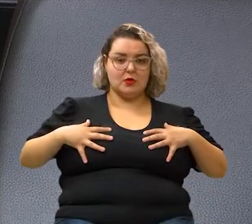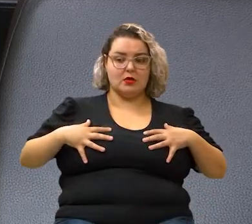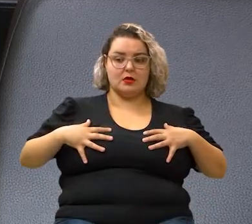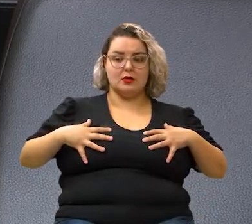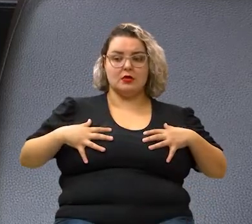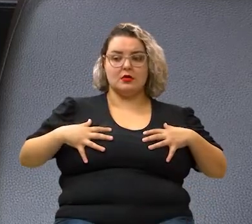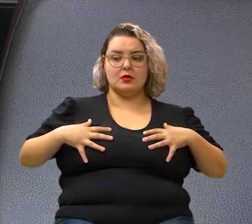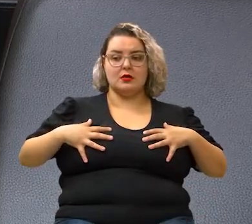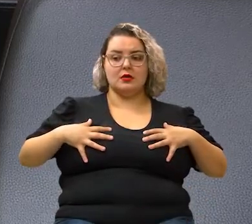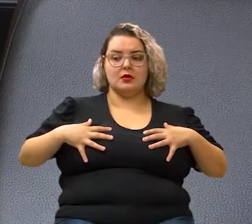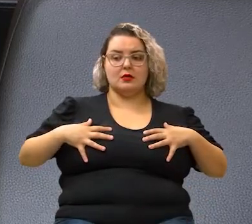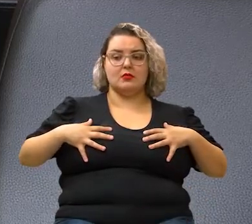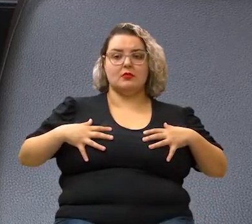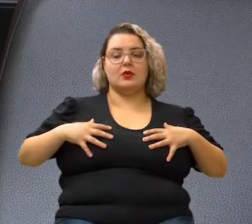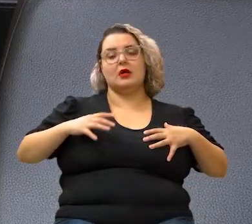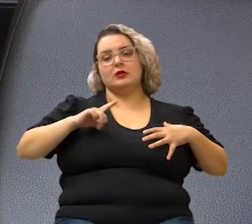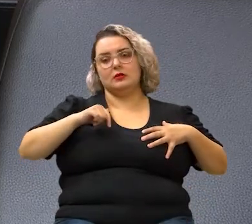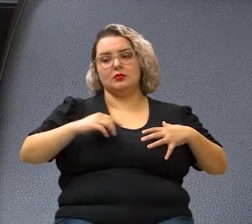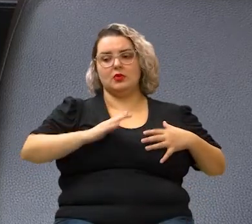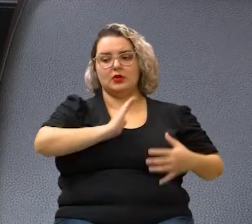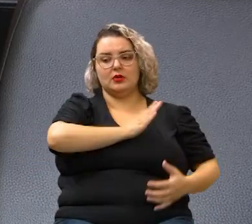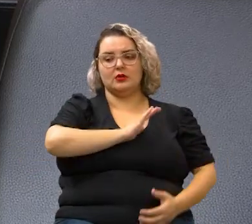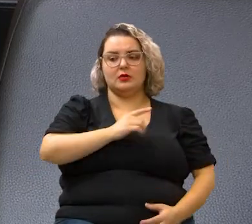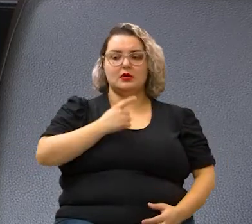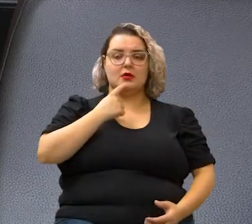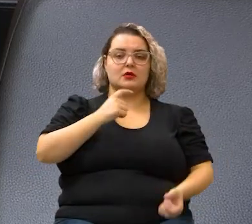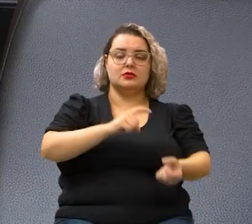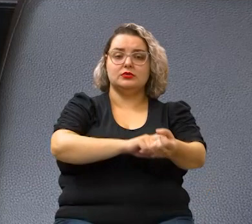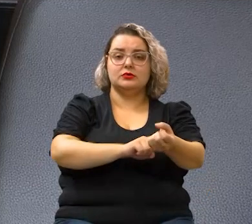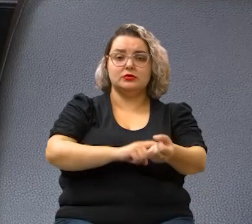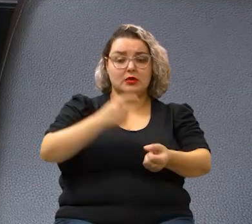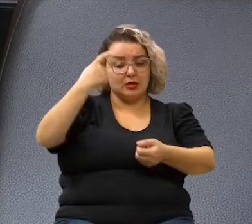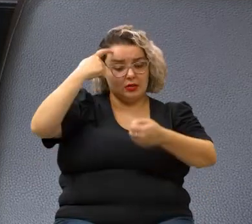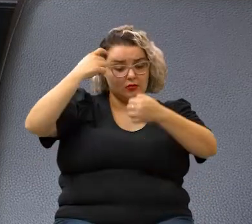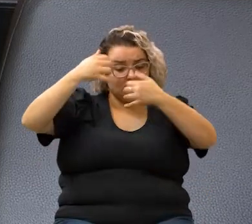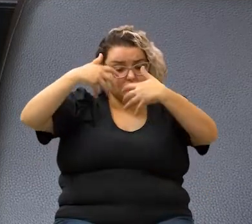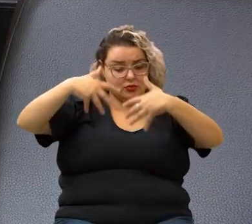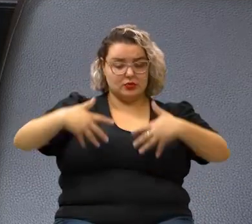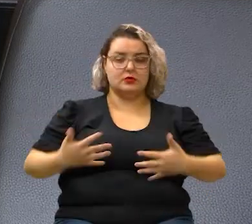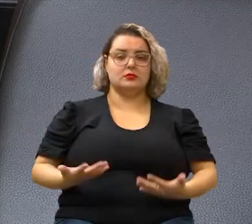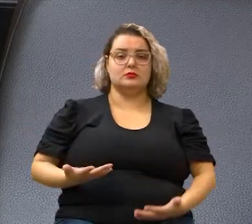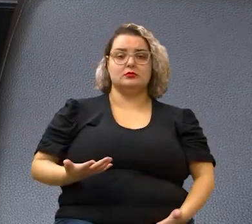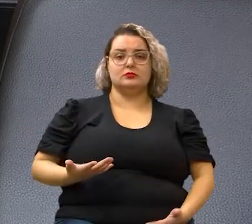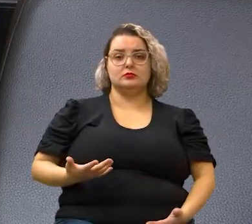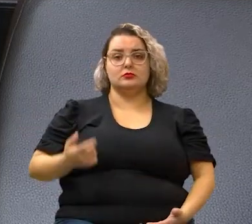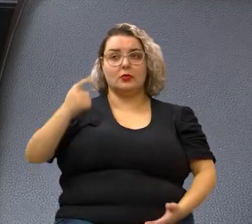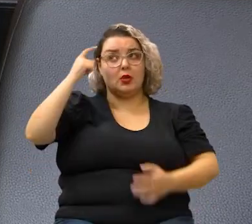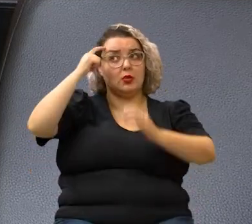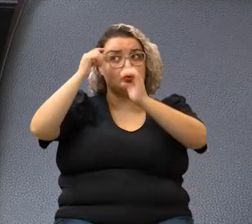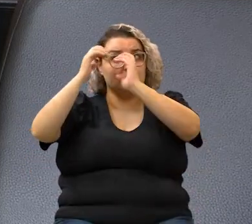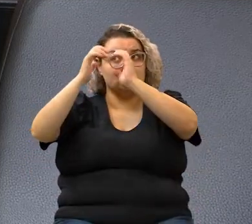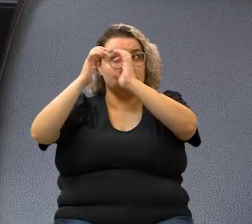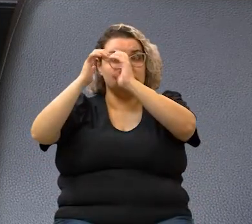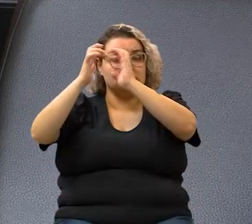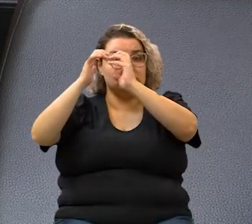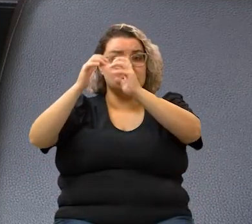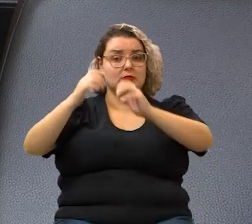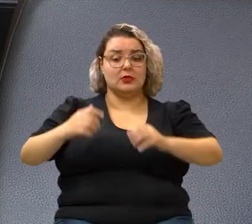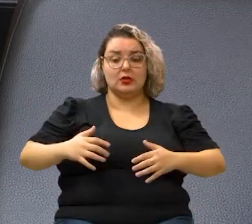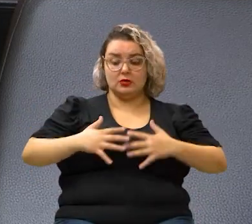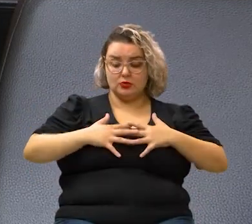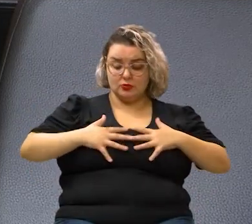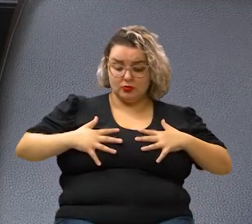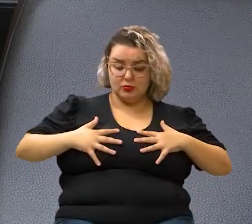aqui é pulmão. Depois ela passa pelo pulmão, coração, sangue e chega no sistema nervoso central, no cérebro. Só